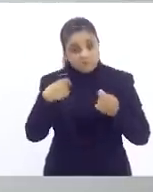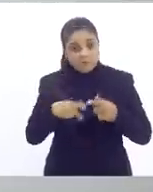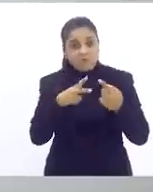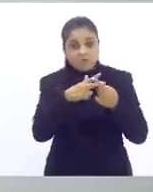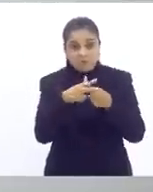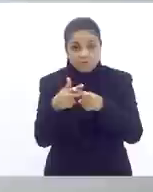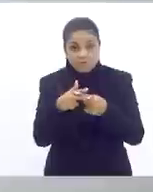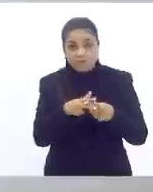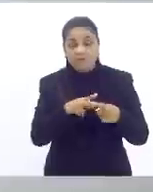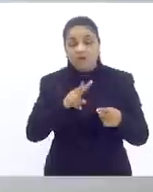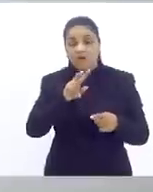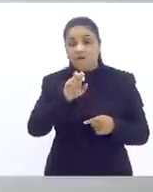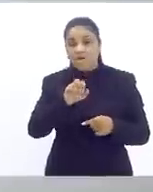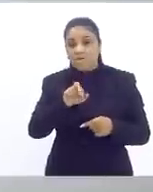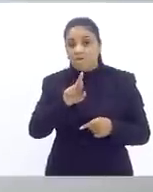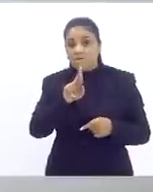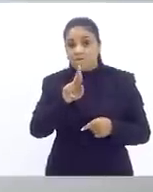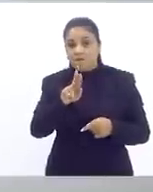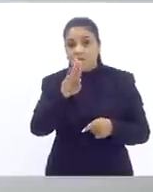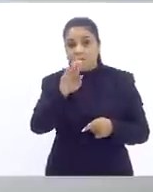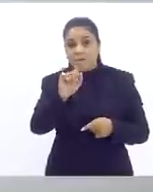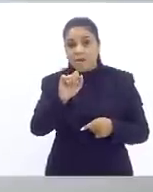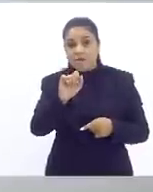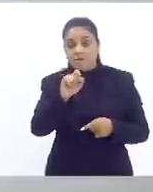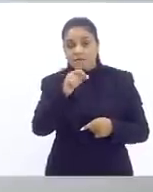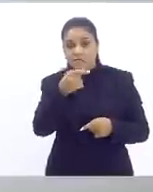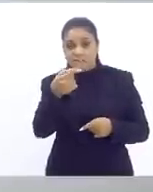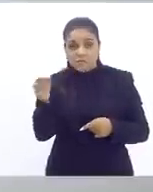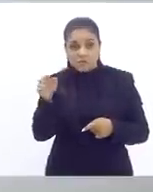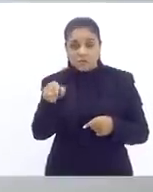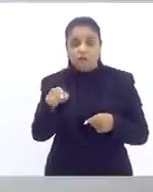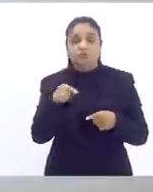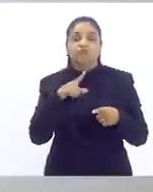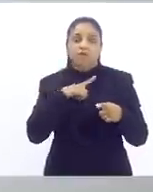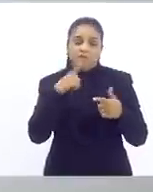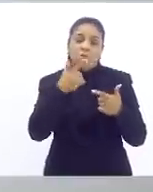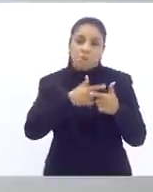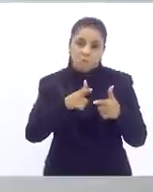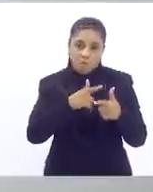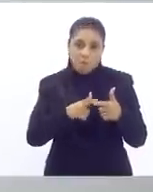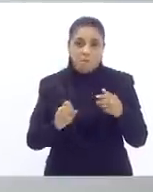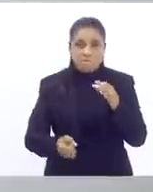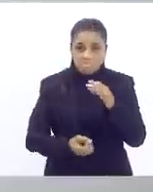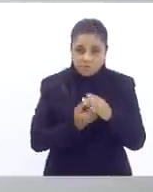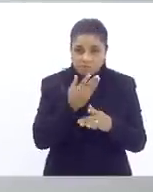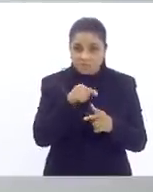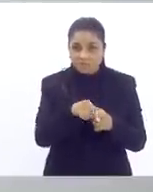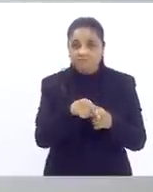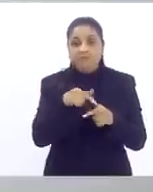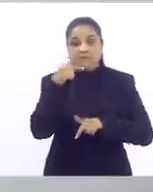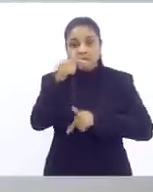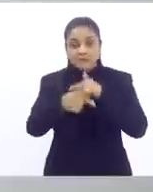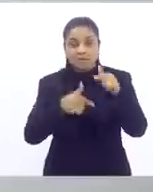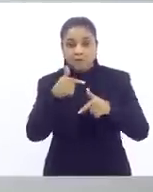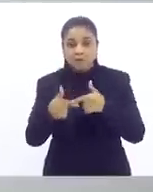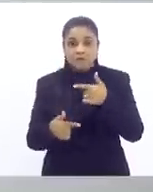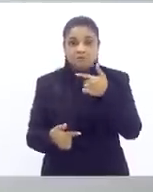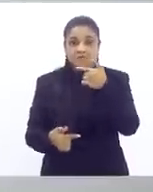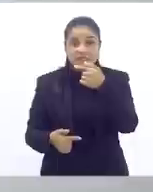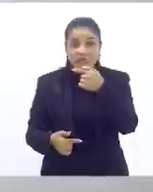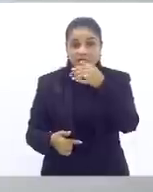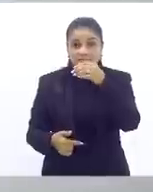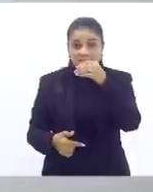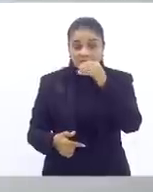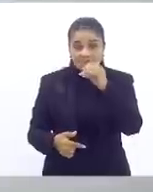criou uma distorção com relação aos servidores militares que em alguns casos têm que trabalhar 700 e 800%